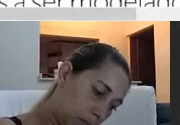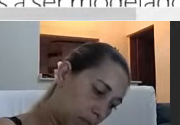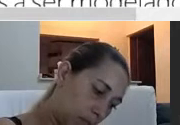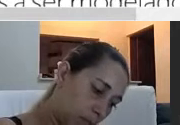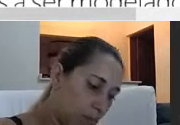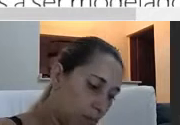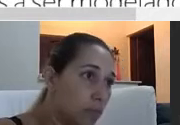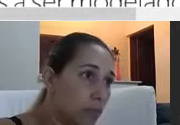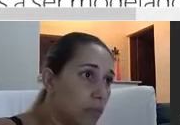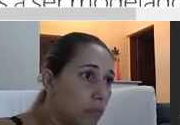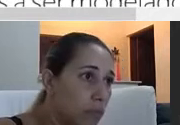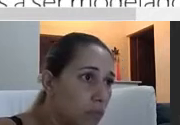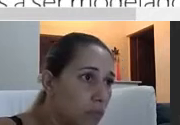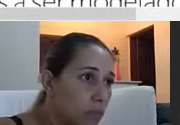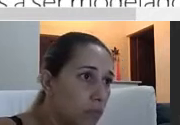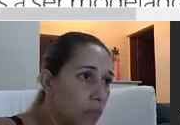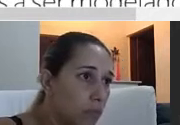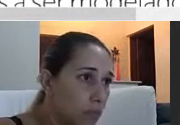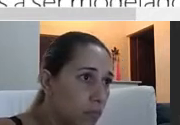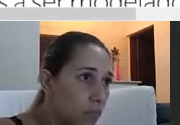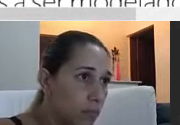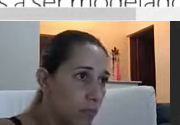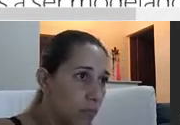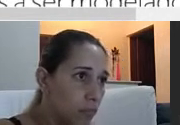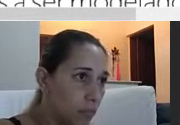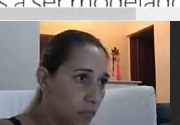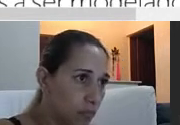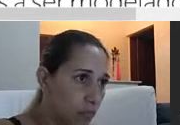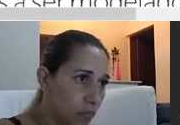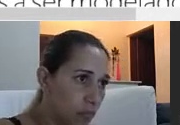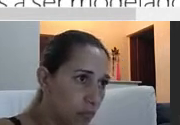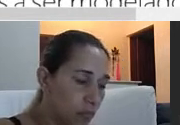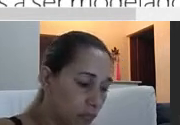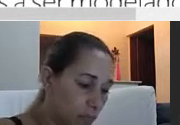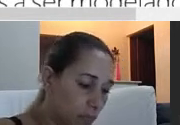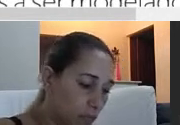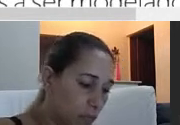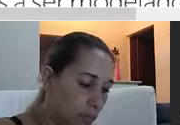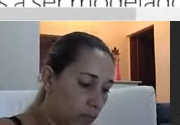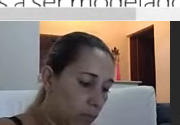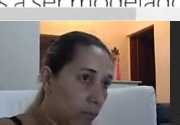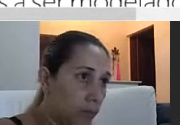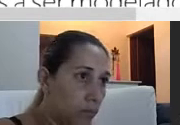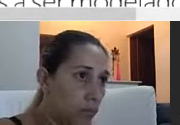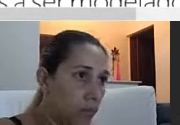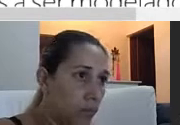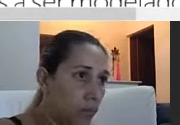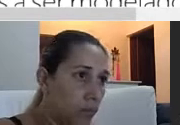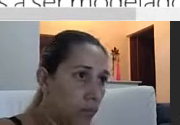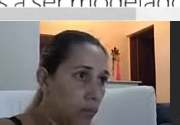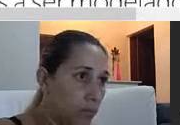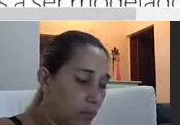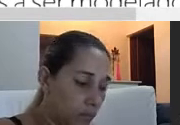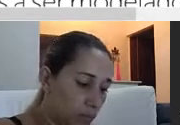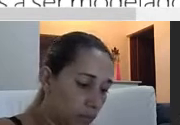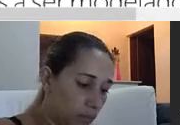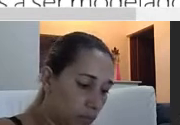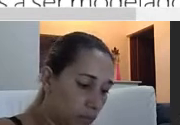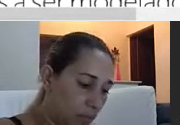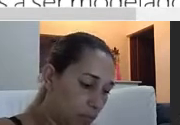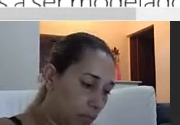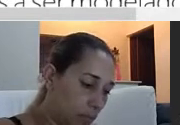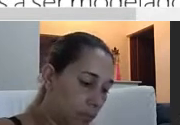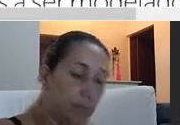que, primeiramente, a gente identifica os elementos de dados, os itens, e eles